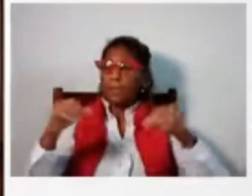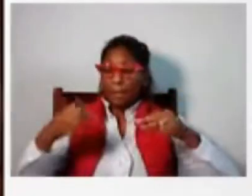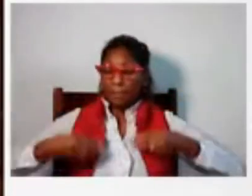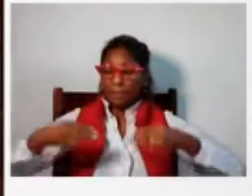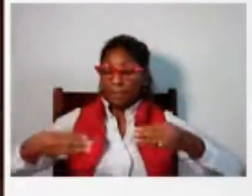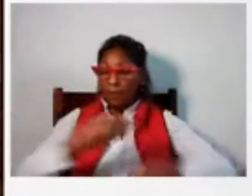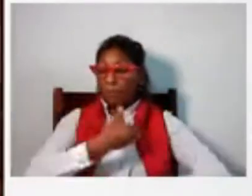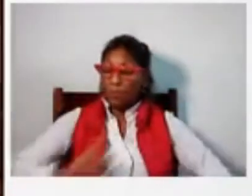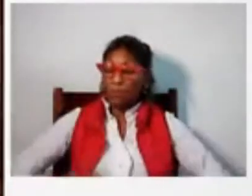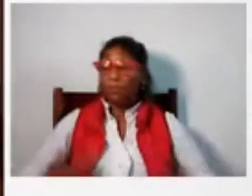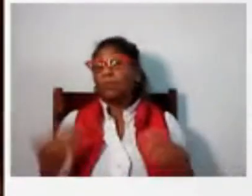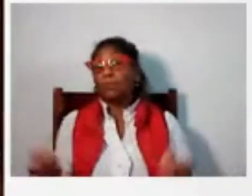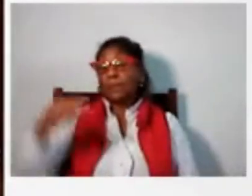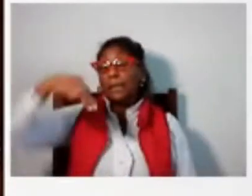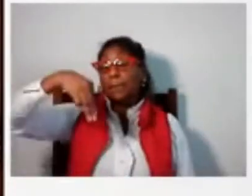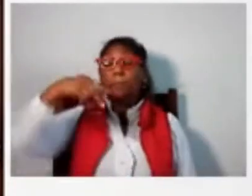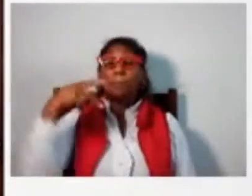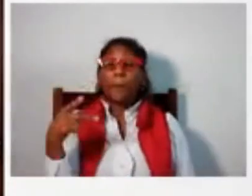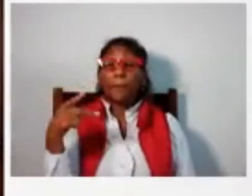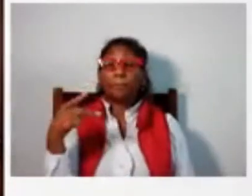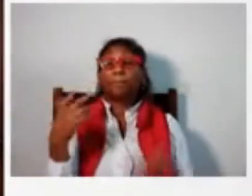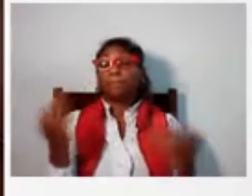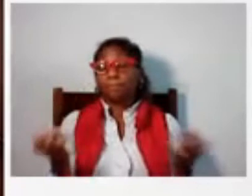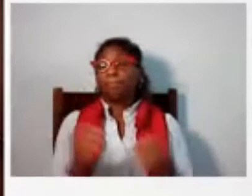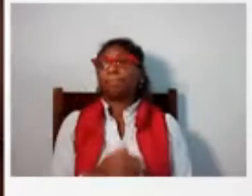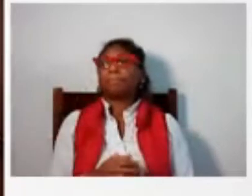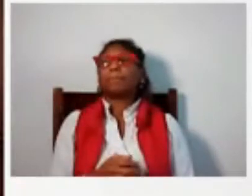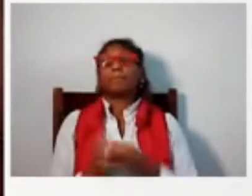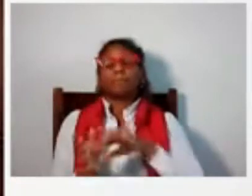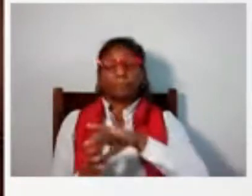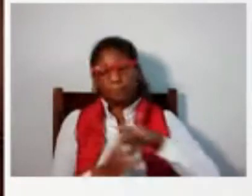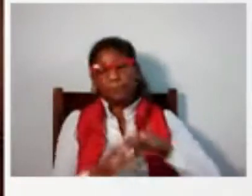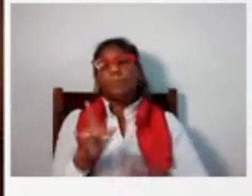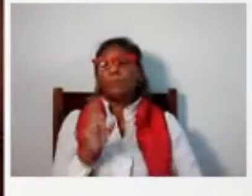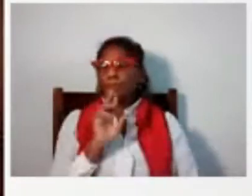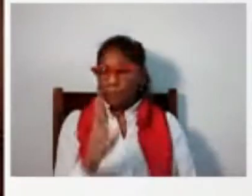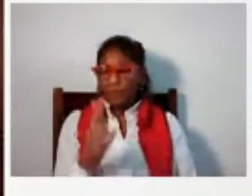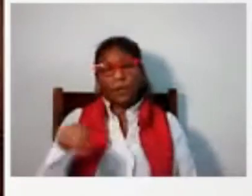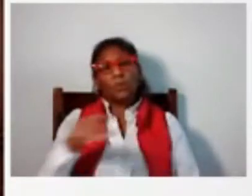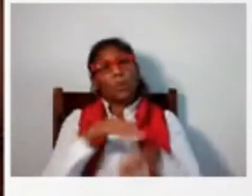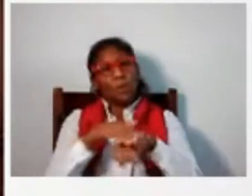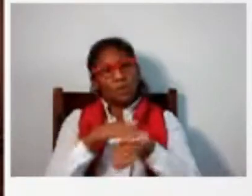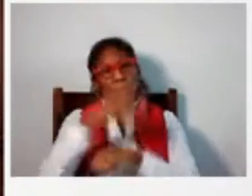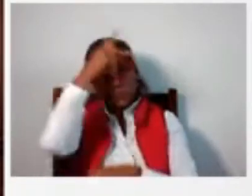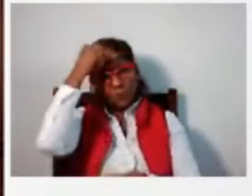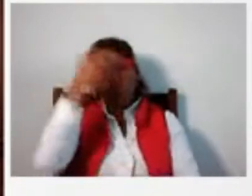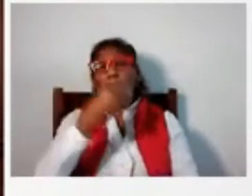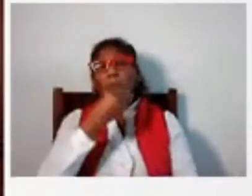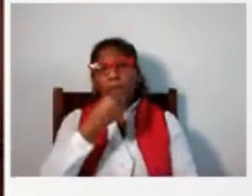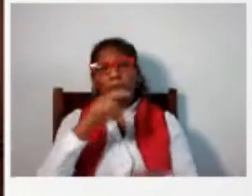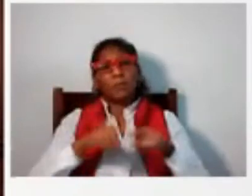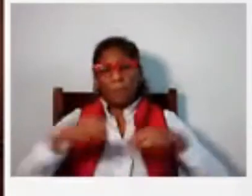Público? Olha, Fernanda, nós conversamos com os prefeitos, o Procurador-Geral de Justiça, Dr. Fabiano Dallazem, o Ministério Público tem